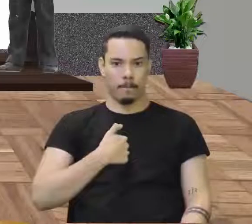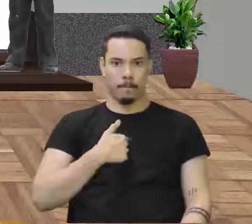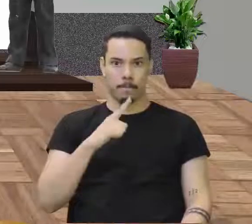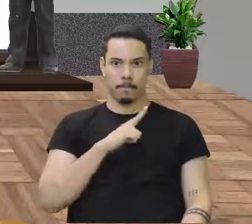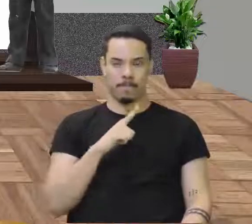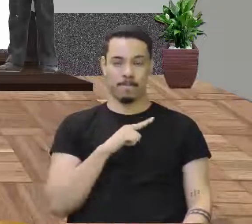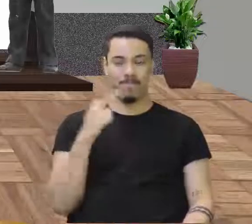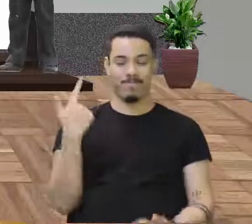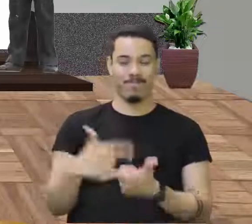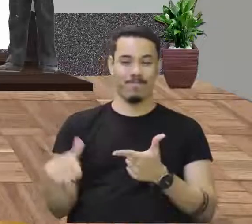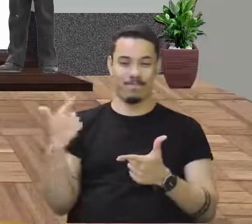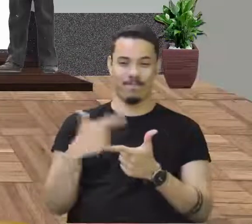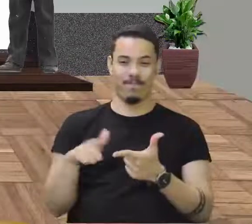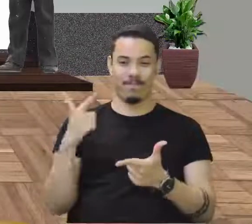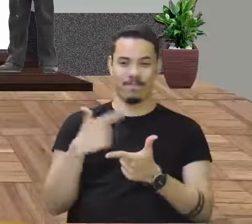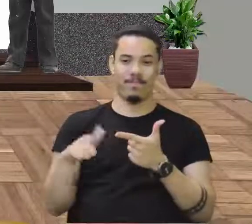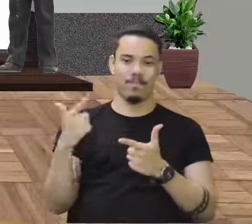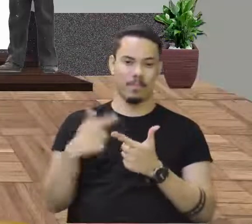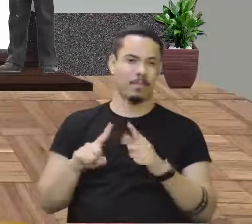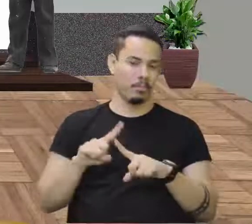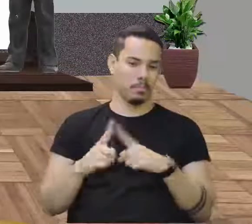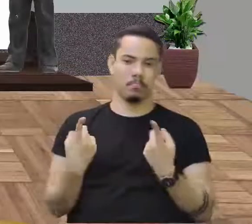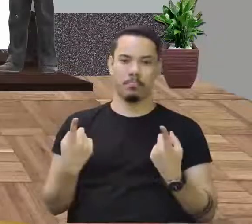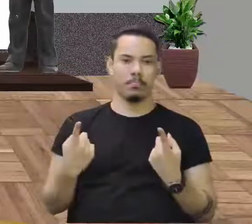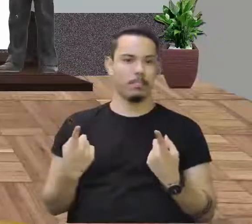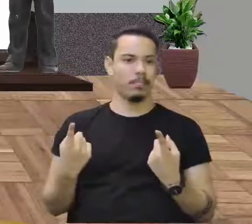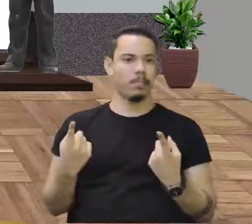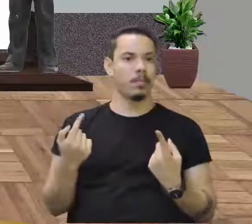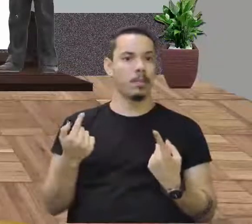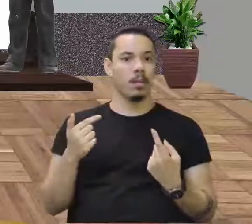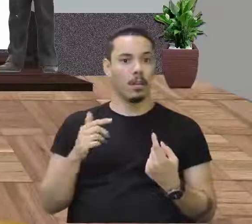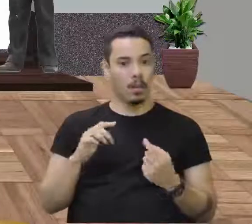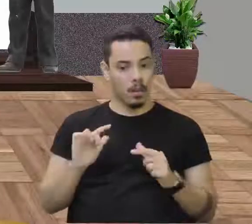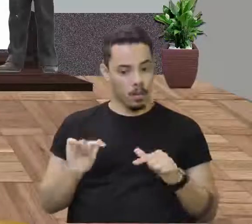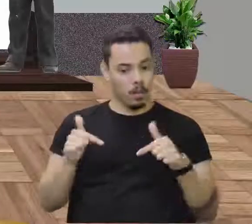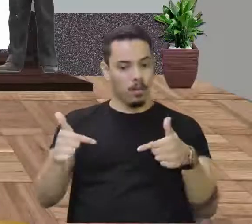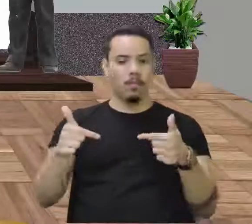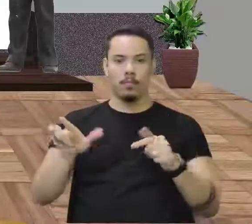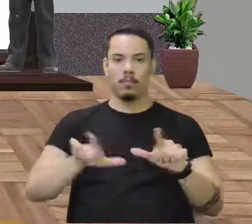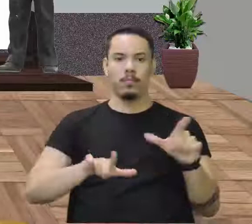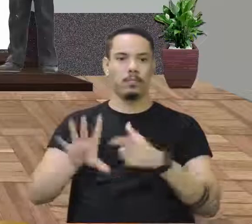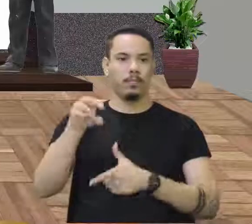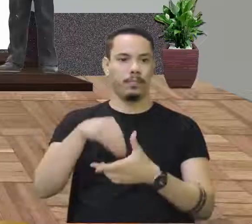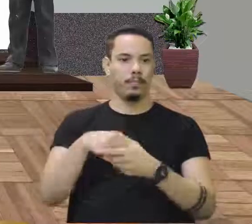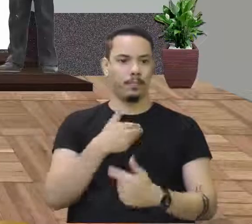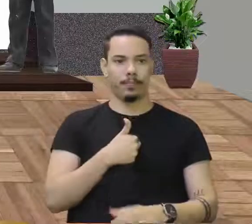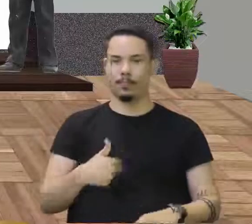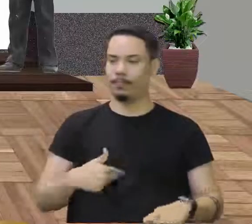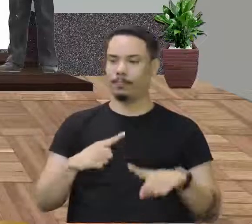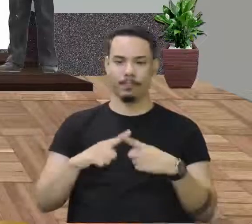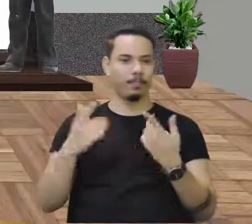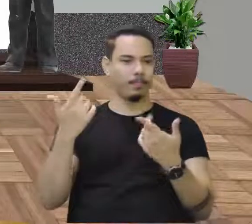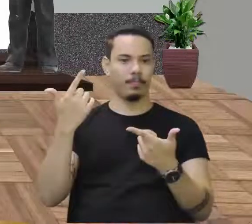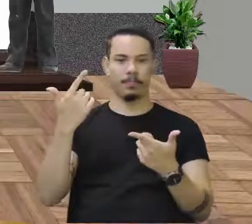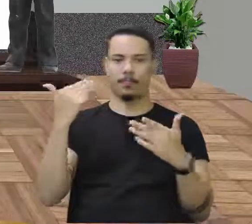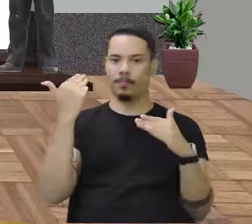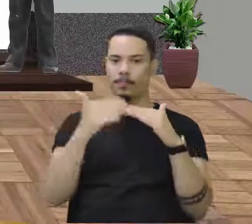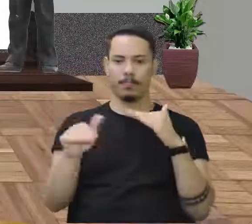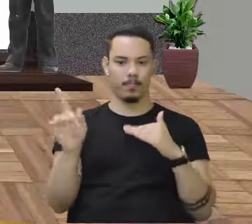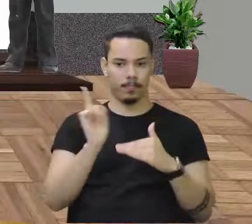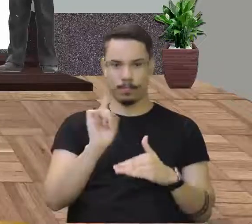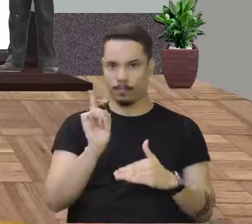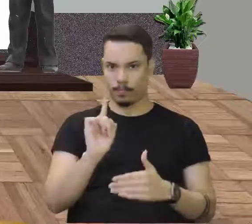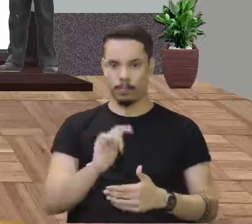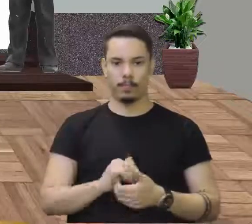atrito com Getúlio Vargas. Mas mesmo assim ele vai ainda trabalhar no governo de Getúlio Vargas. Mas ele tinha atrito com o governo de Getúlio Vargas.